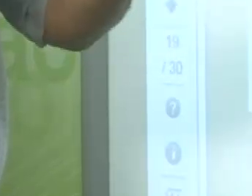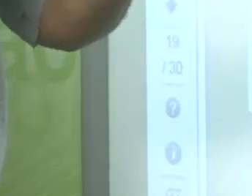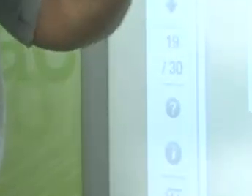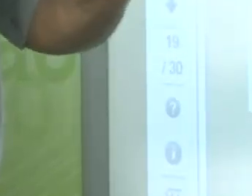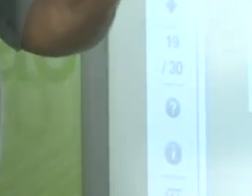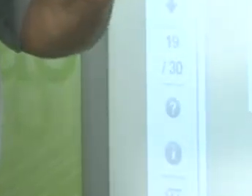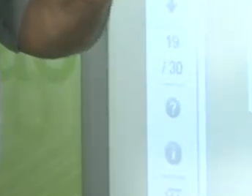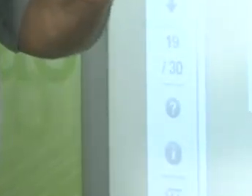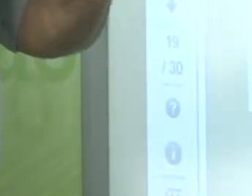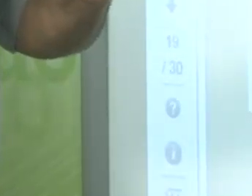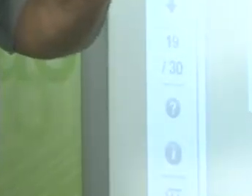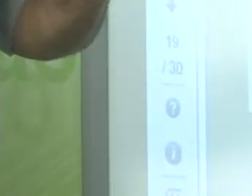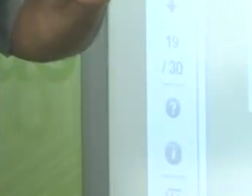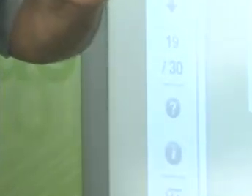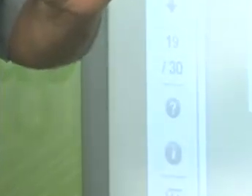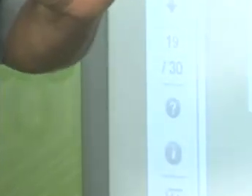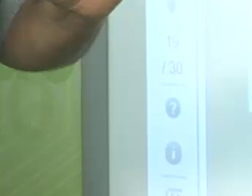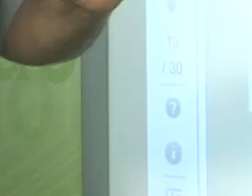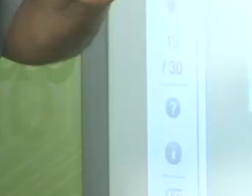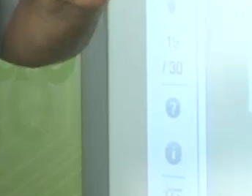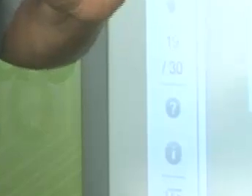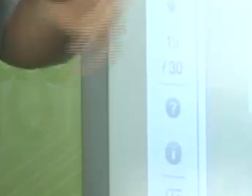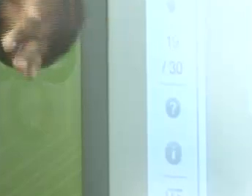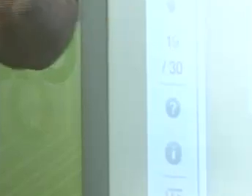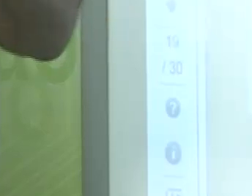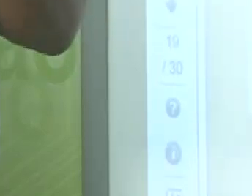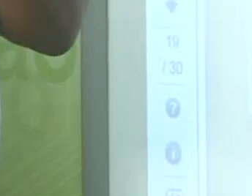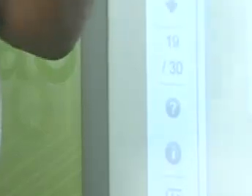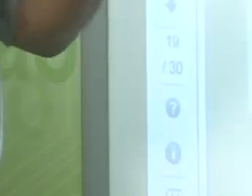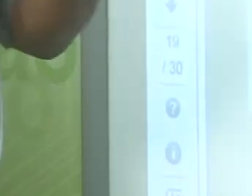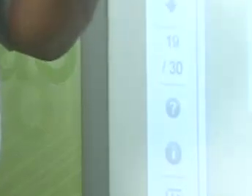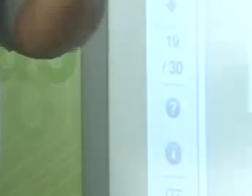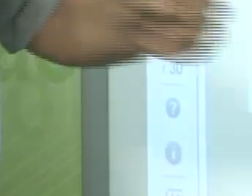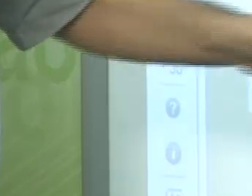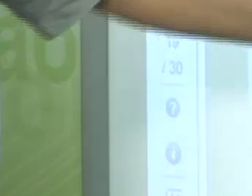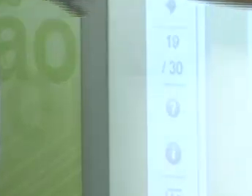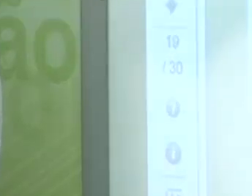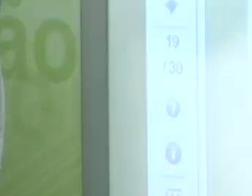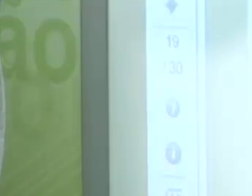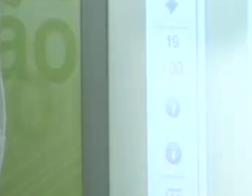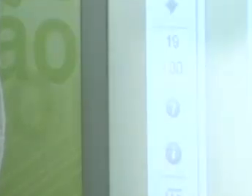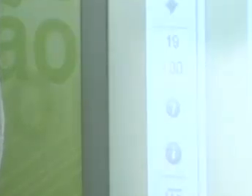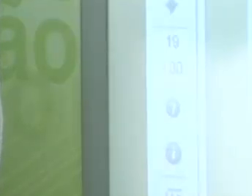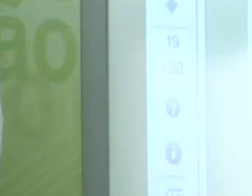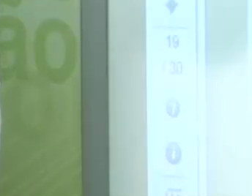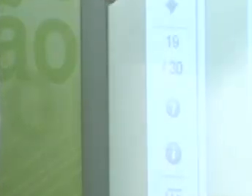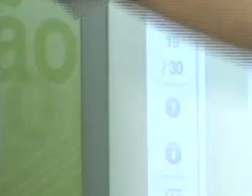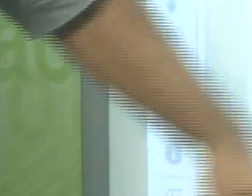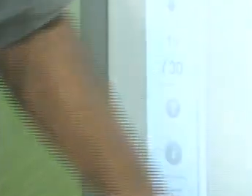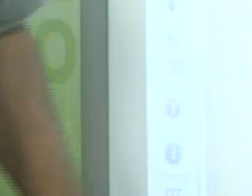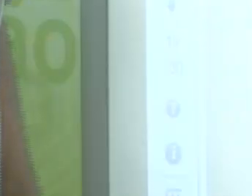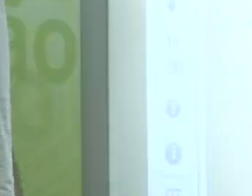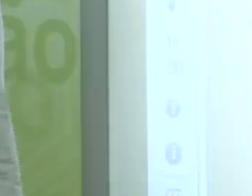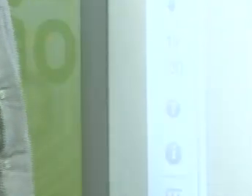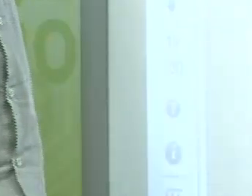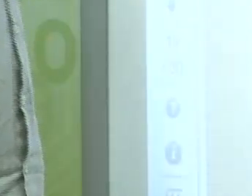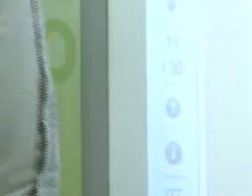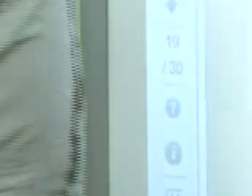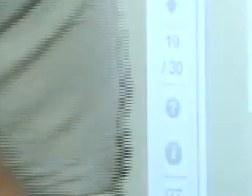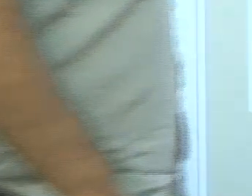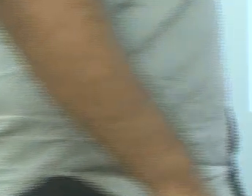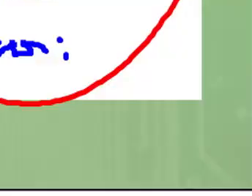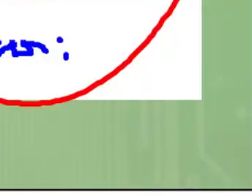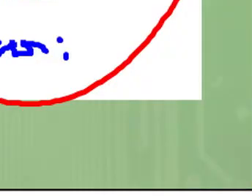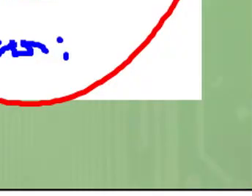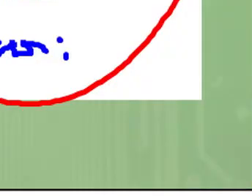alunos. Só que isso só vai ser possível se você criar um array list que aponte para o professor aluno. Então